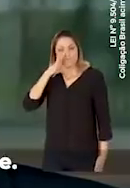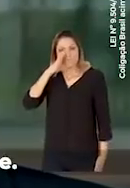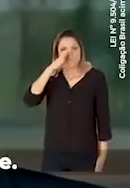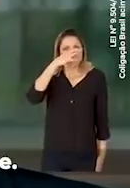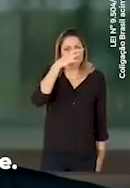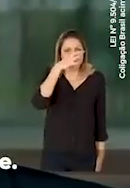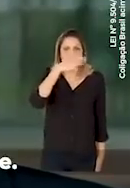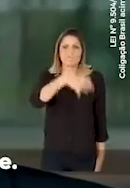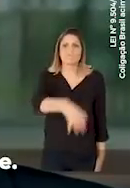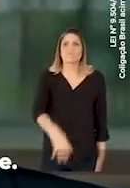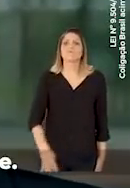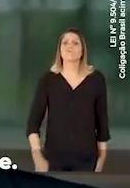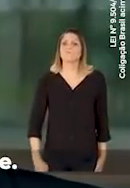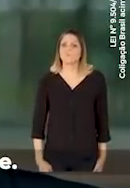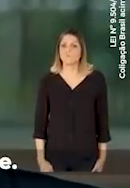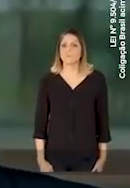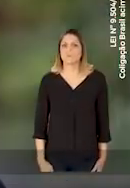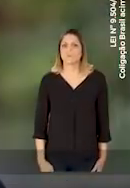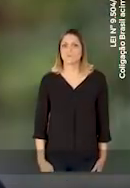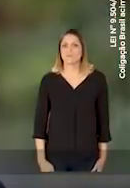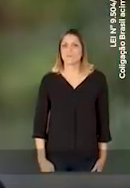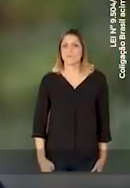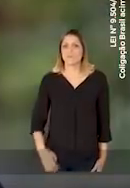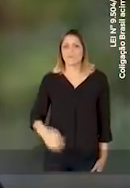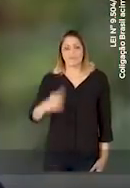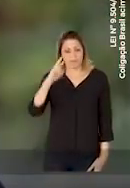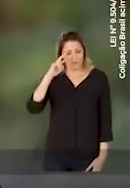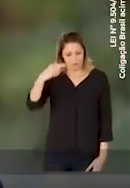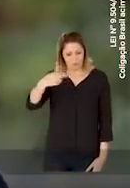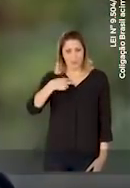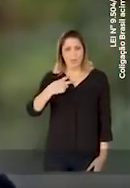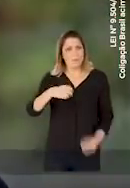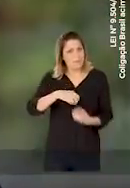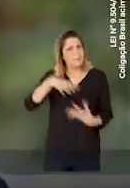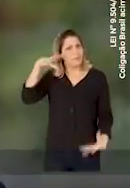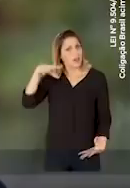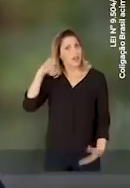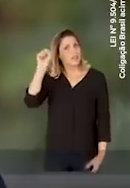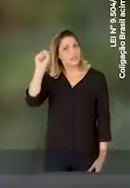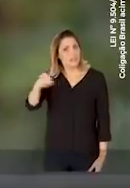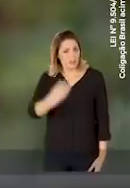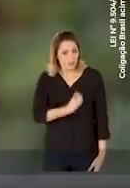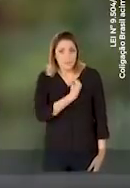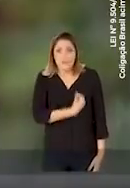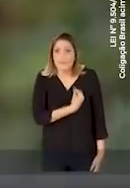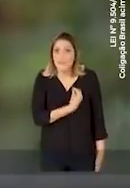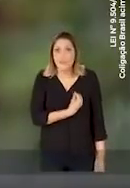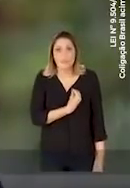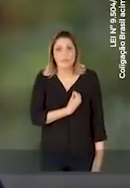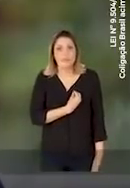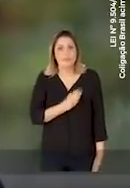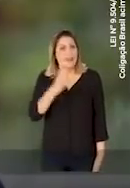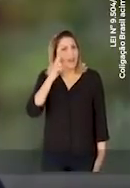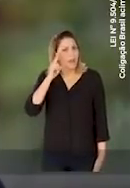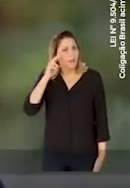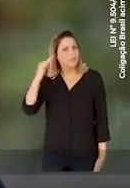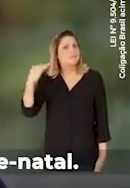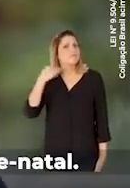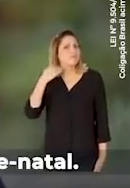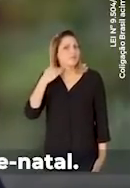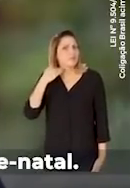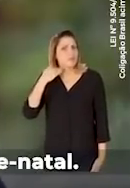a persistência se fez presente. Eu digo que o milagre é eu estar vivo depois daquele episódio em Juiz de